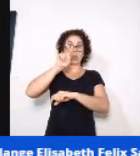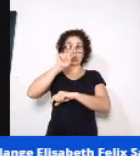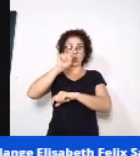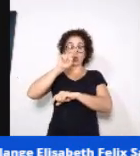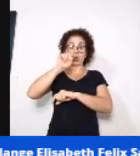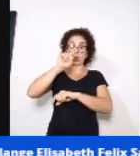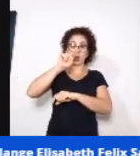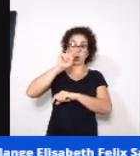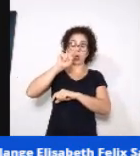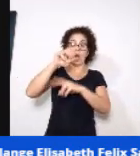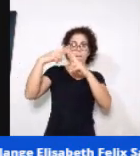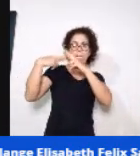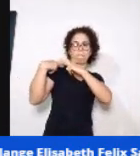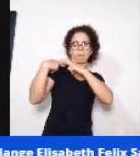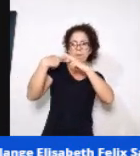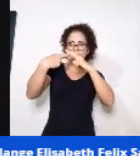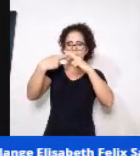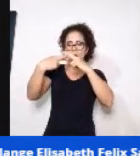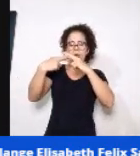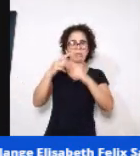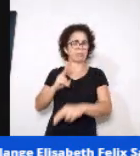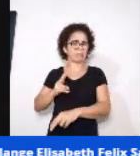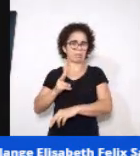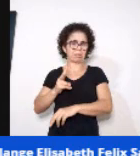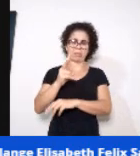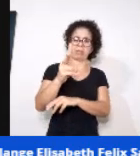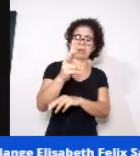eternamente responsável por aquilo que cativas.